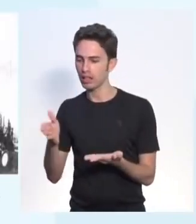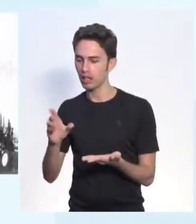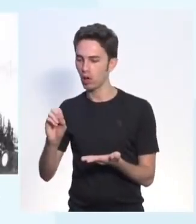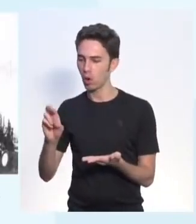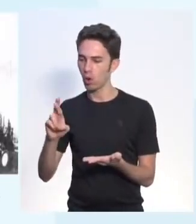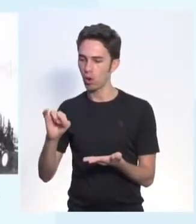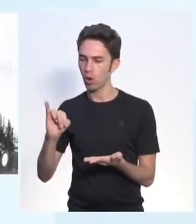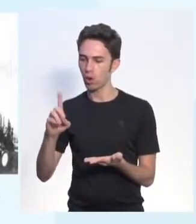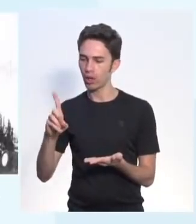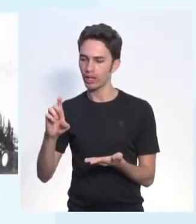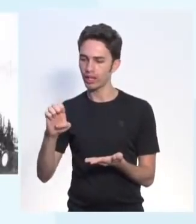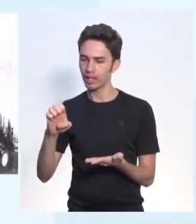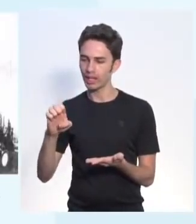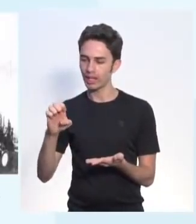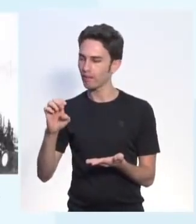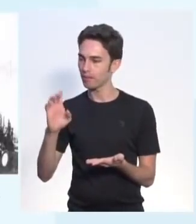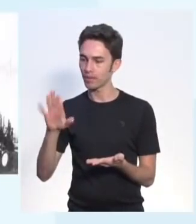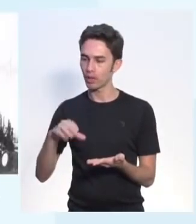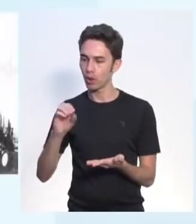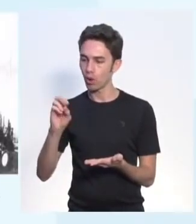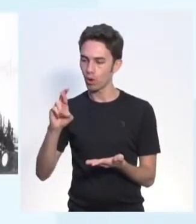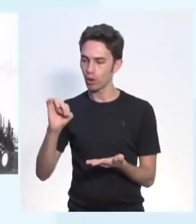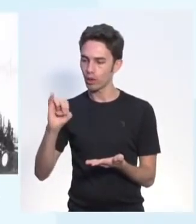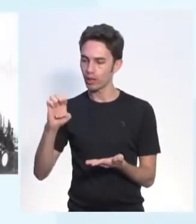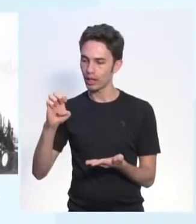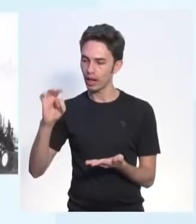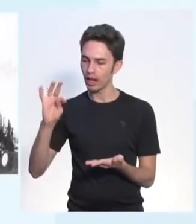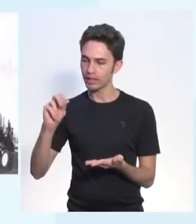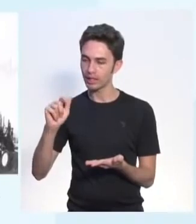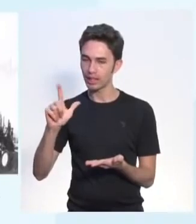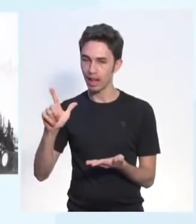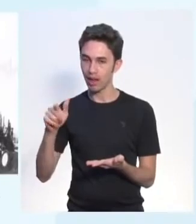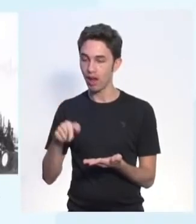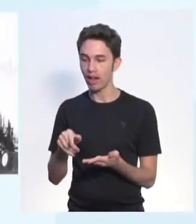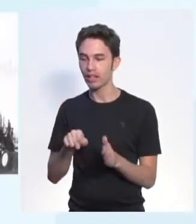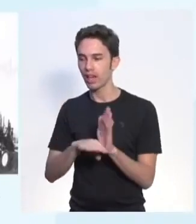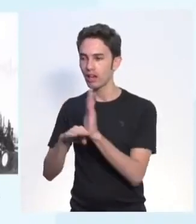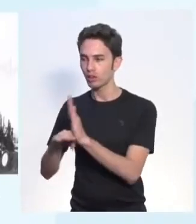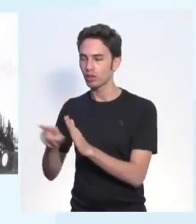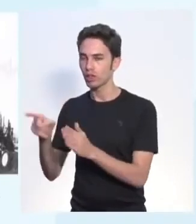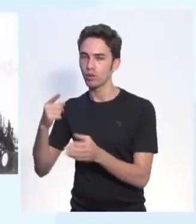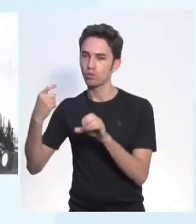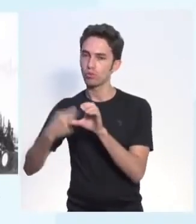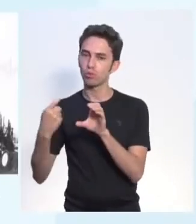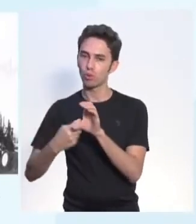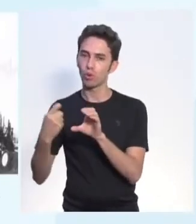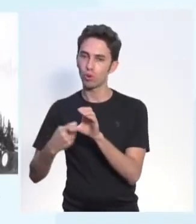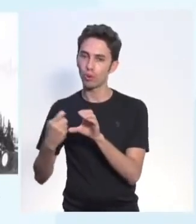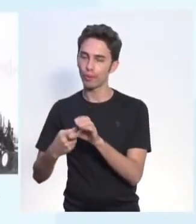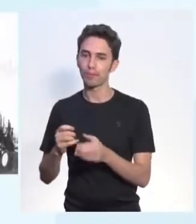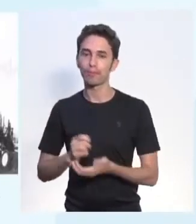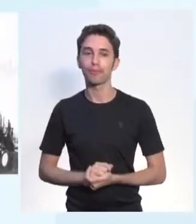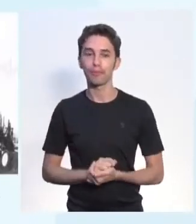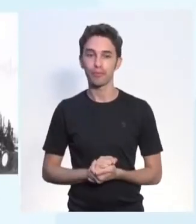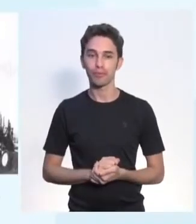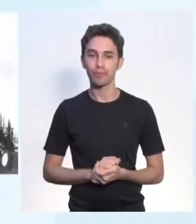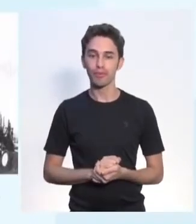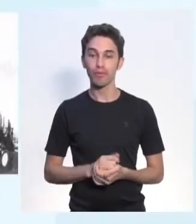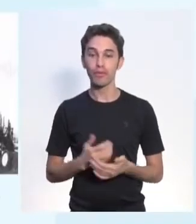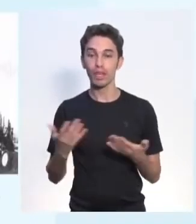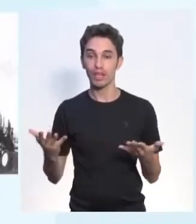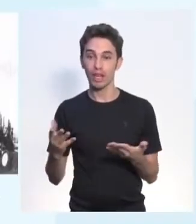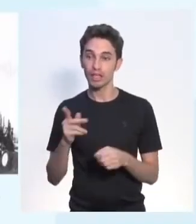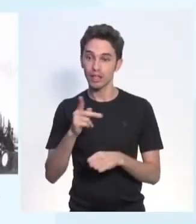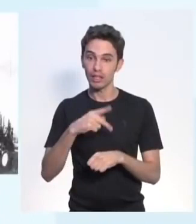Alemanha Ocidental, ligada ao Plano Marshall, a Alemanha Oriental, ligada aí à Comecon. E isso fez com